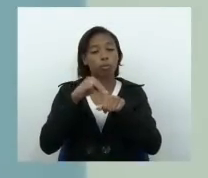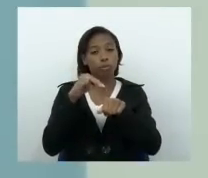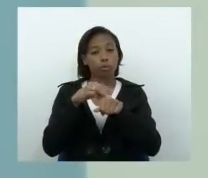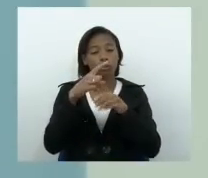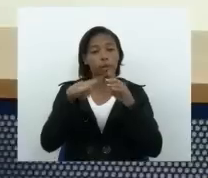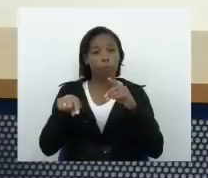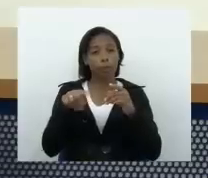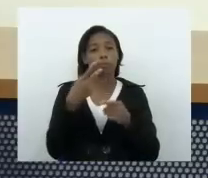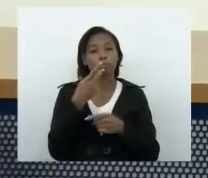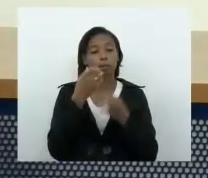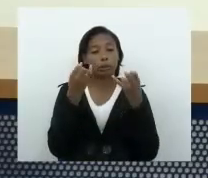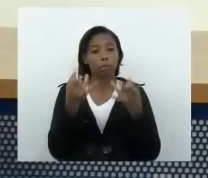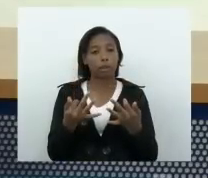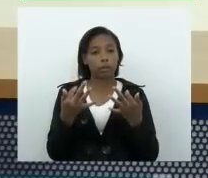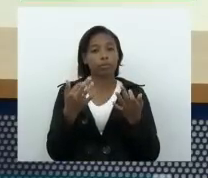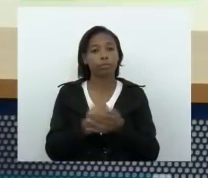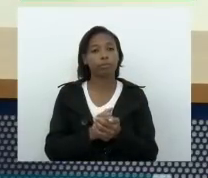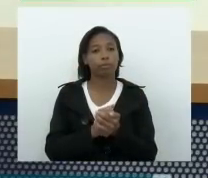finais.